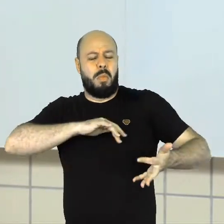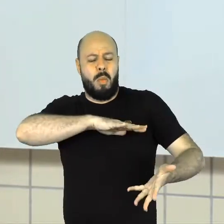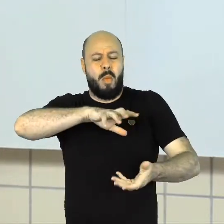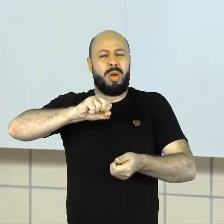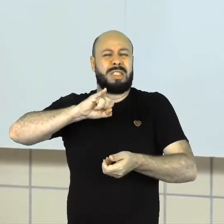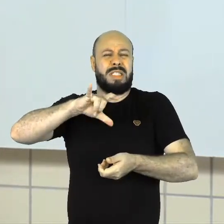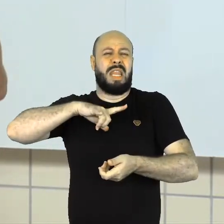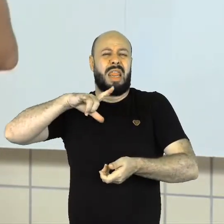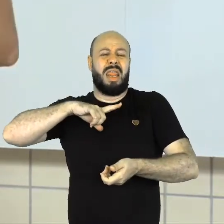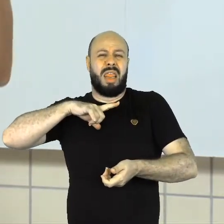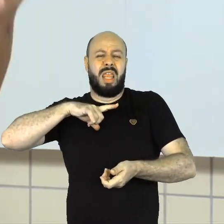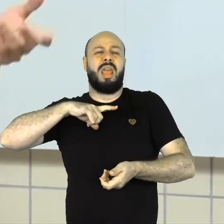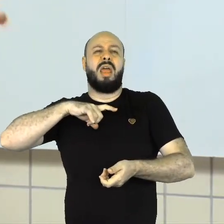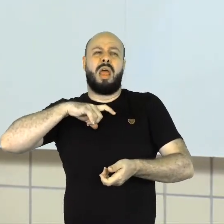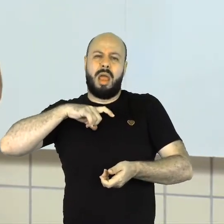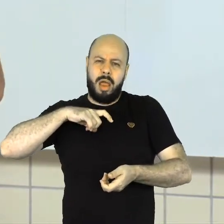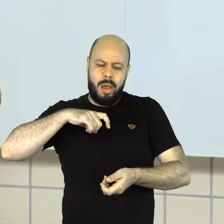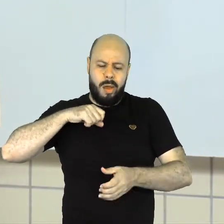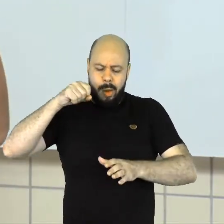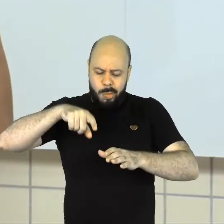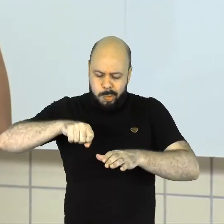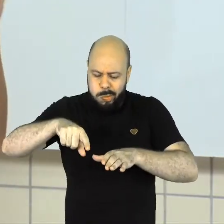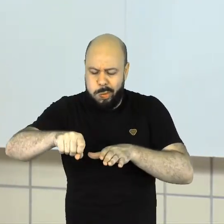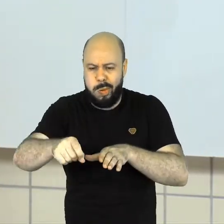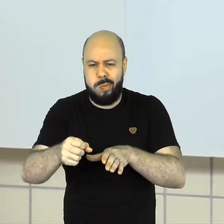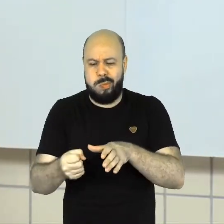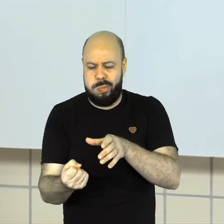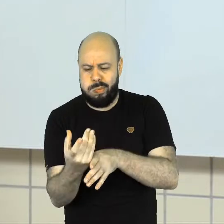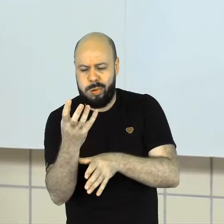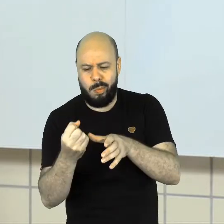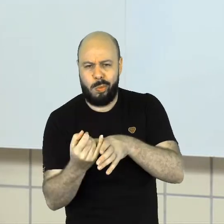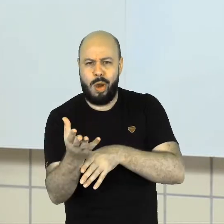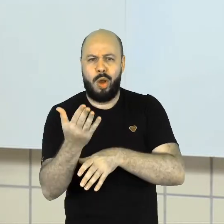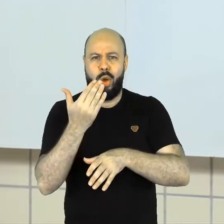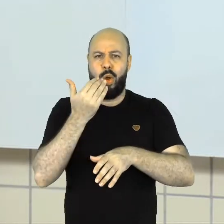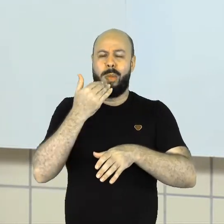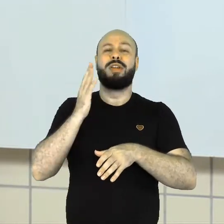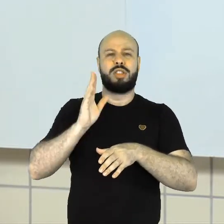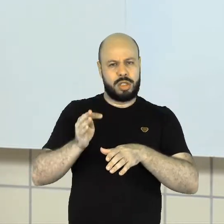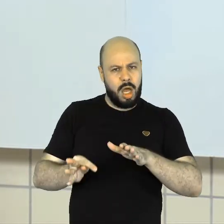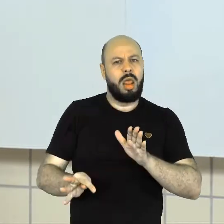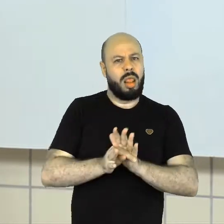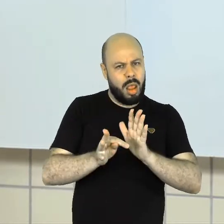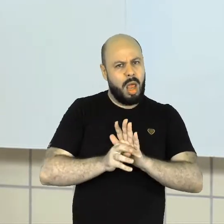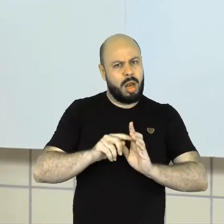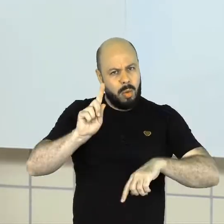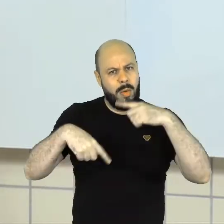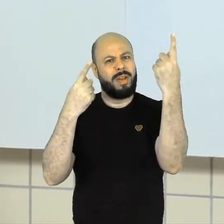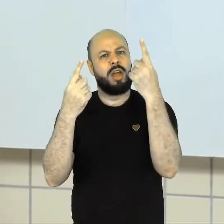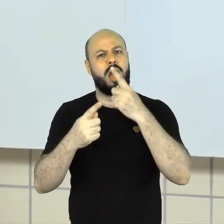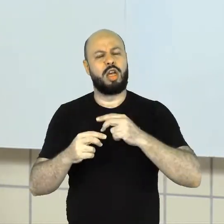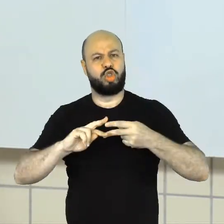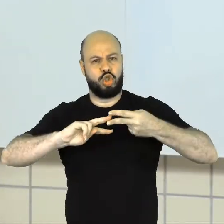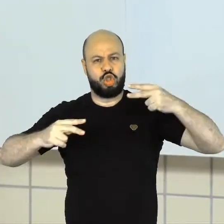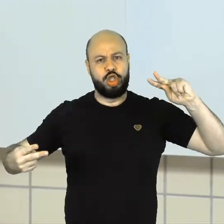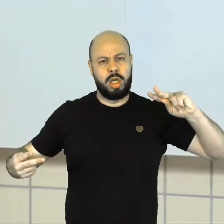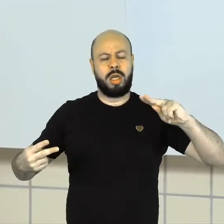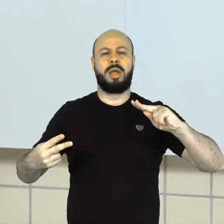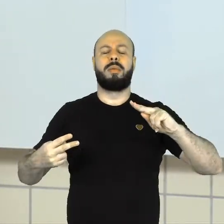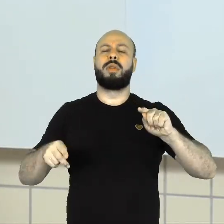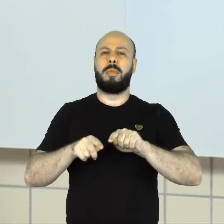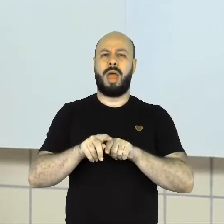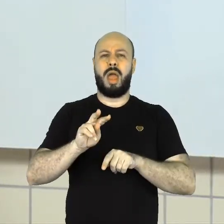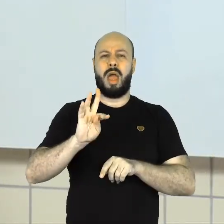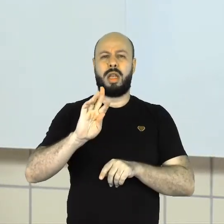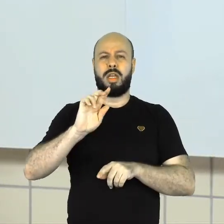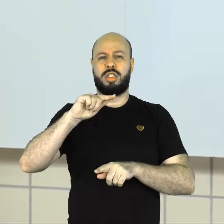há tanta produção de alimentos com técnicas avançadas de genética, materiais